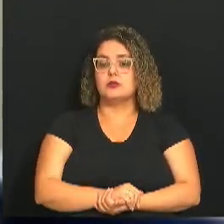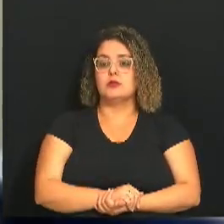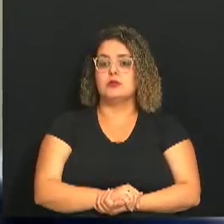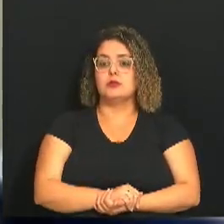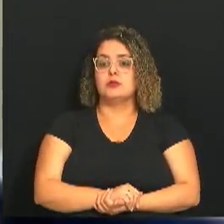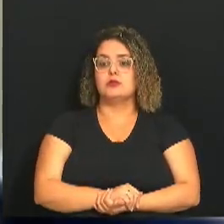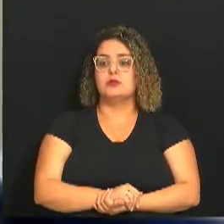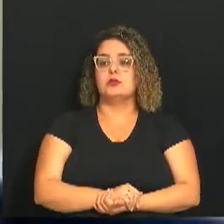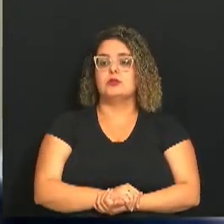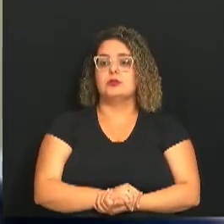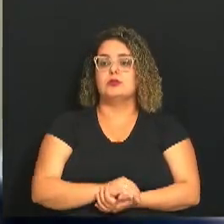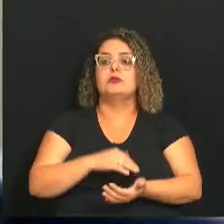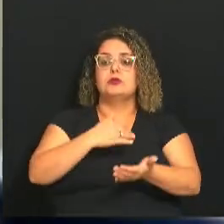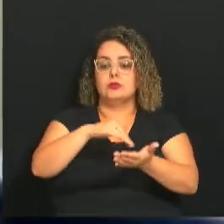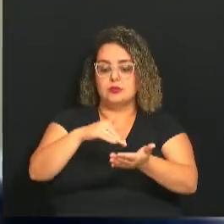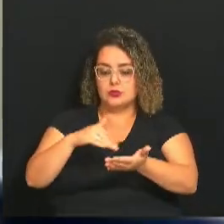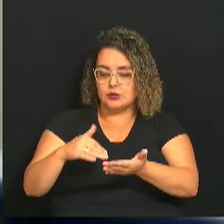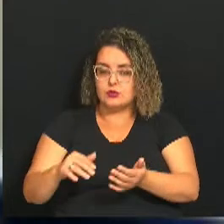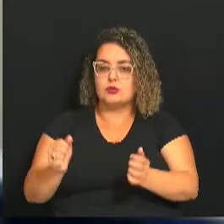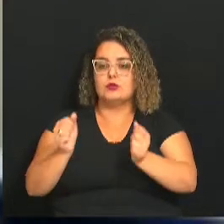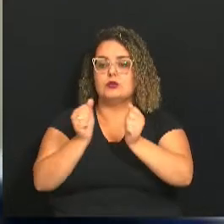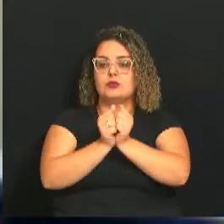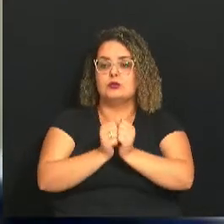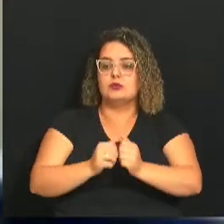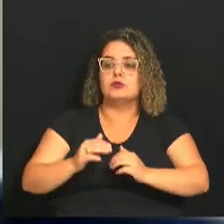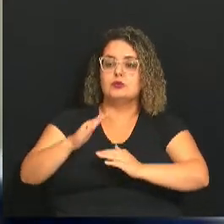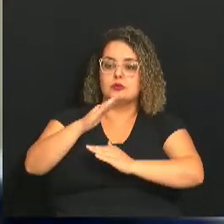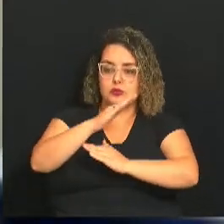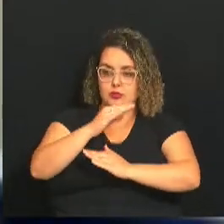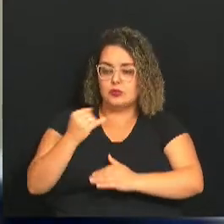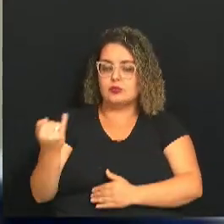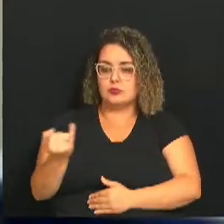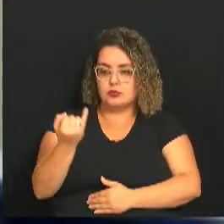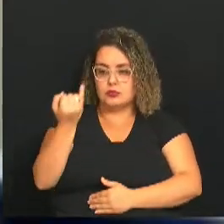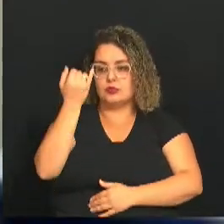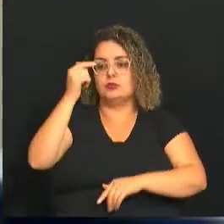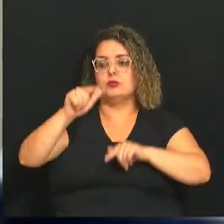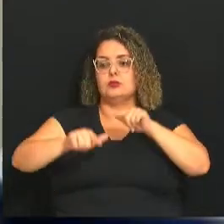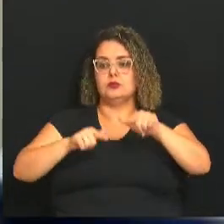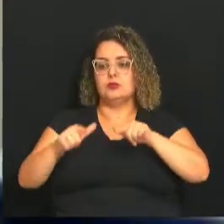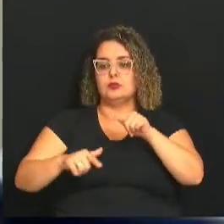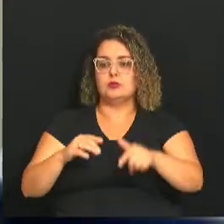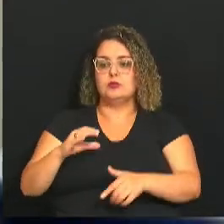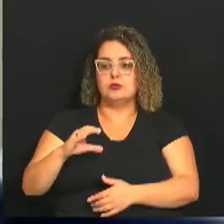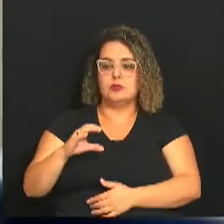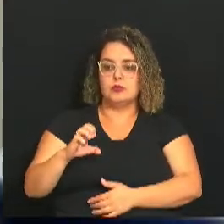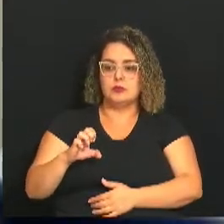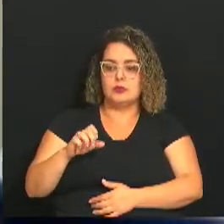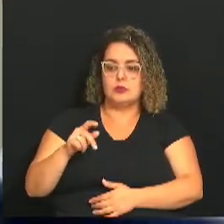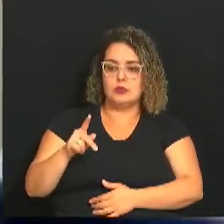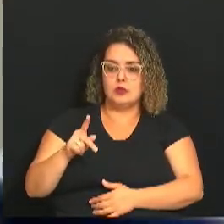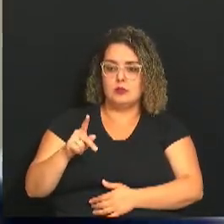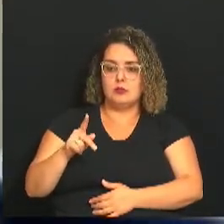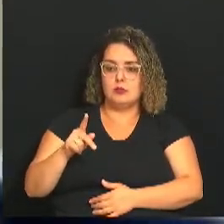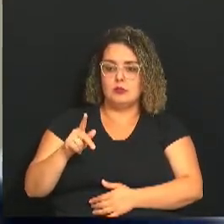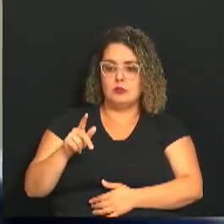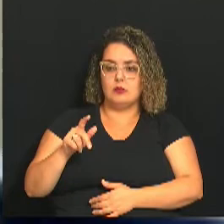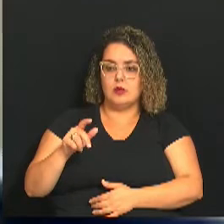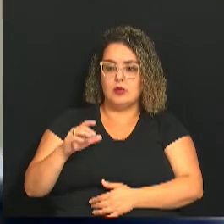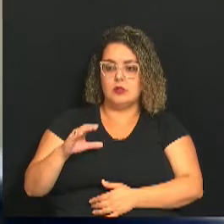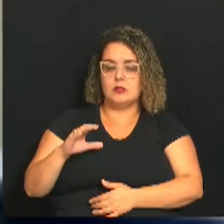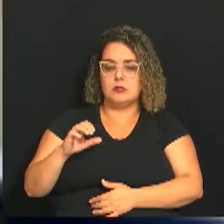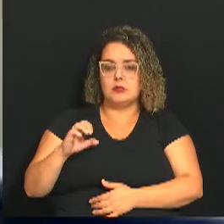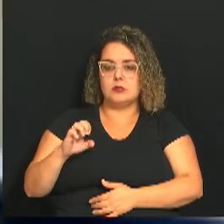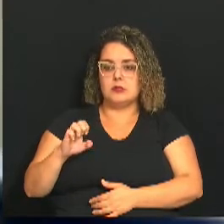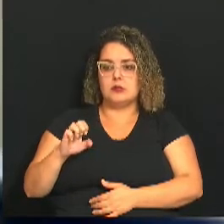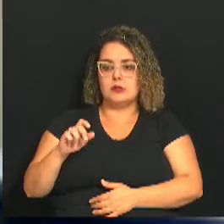das secretarias juntamente com a Câmara, né? O trabalho do CEPAG também é de suma importância, não é só para a parte agrícola,